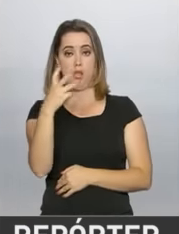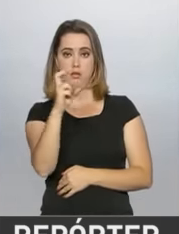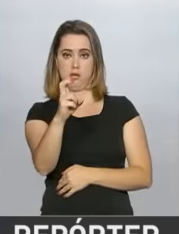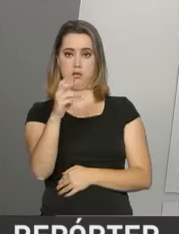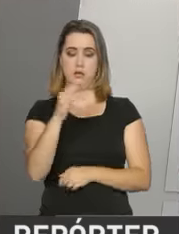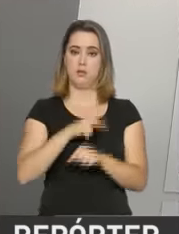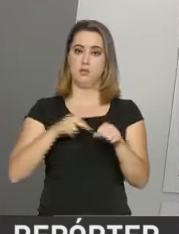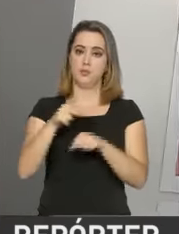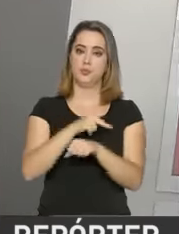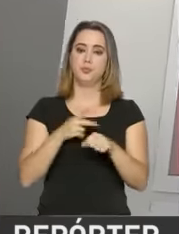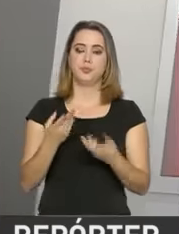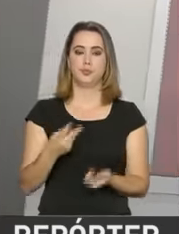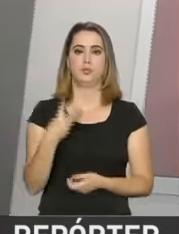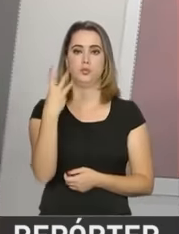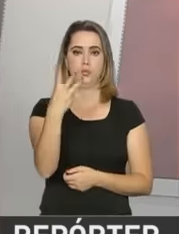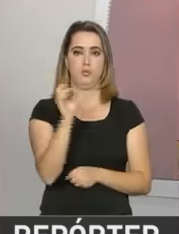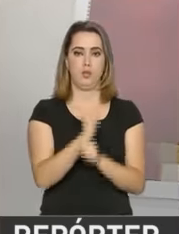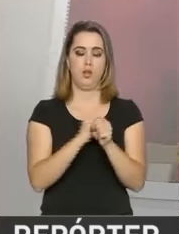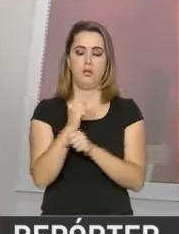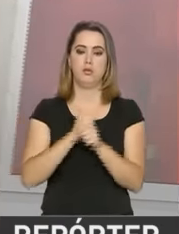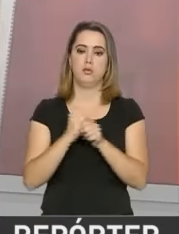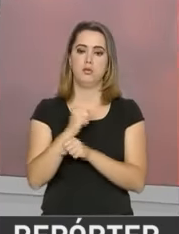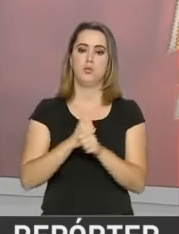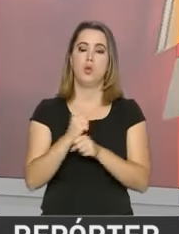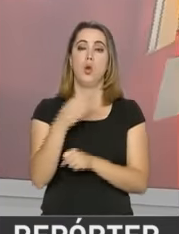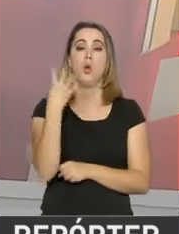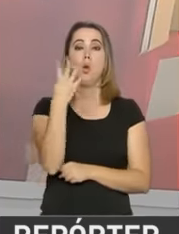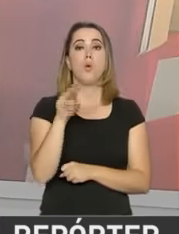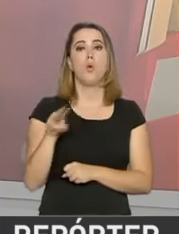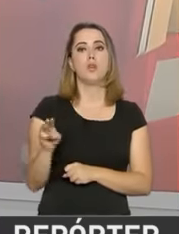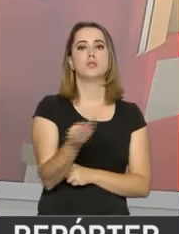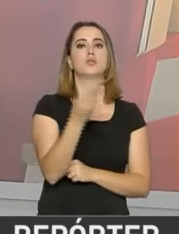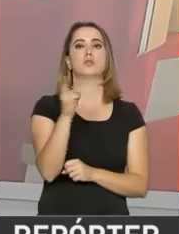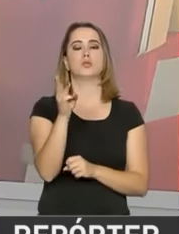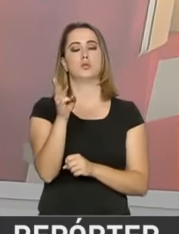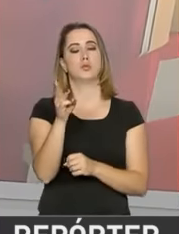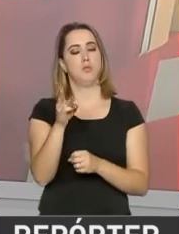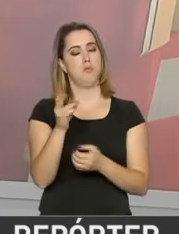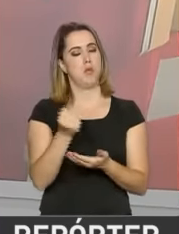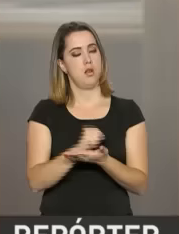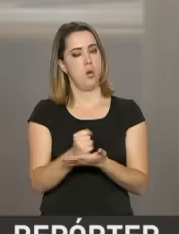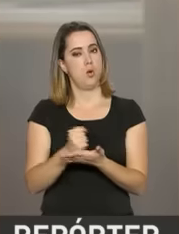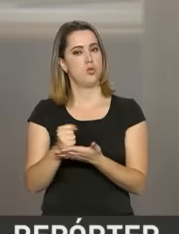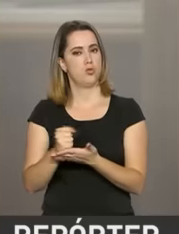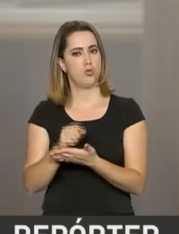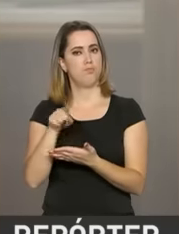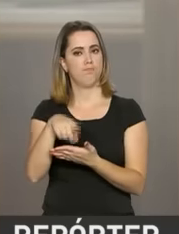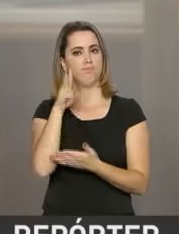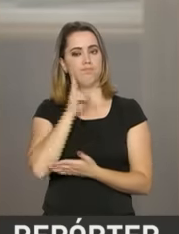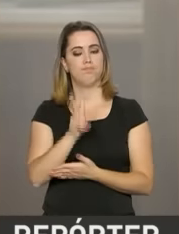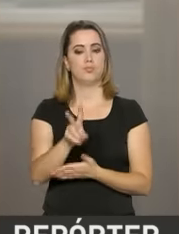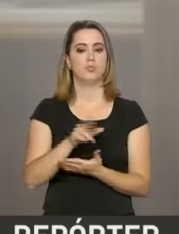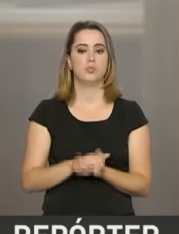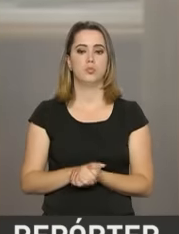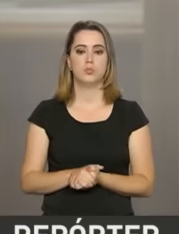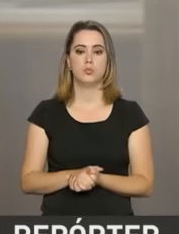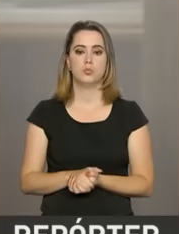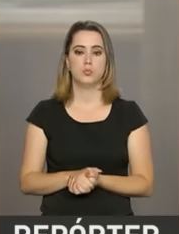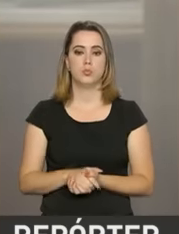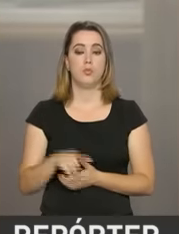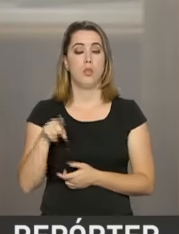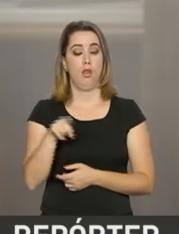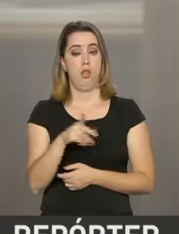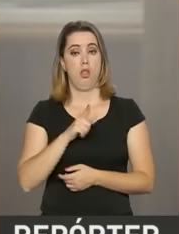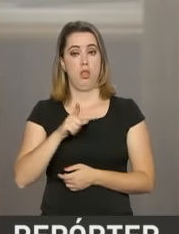o Brasil. Em 3 anos, cerca de 4 milhões de jogos online foram avaliados. Há um sistema denominado